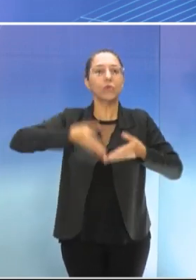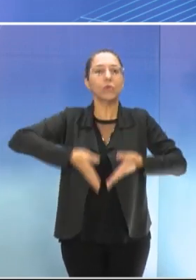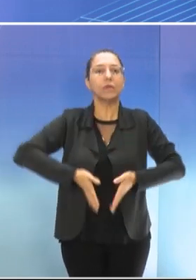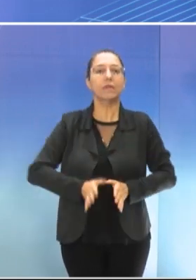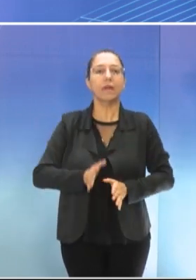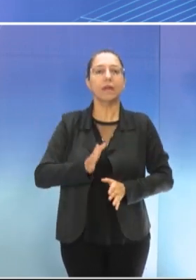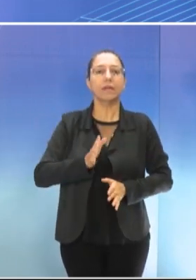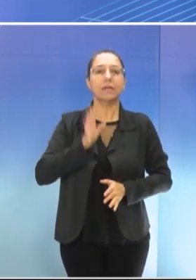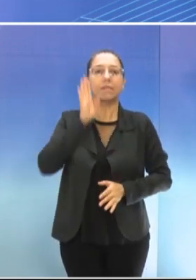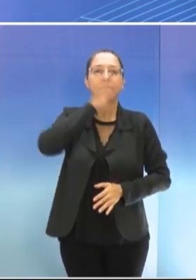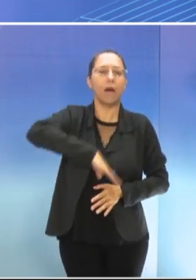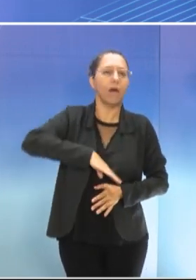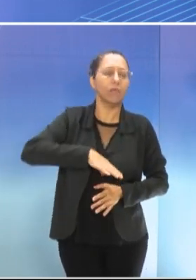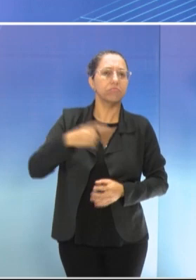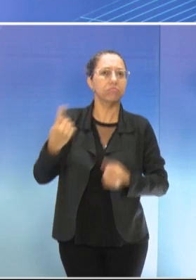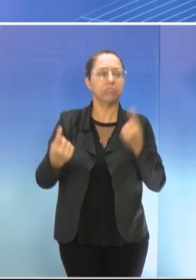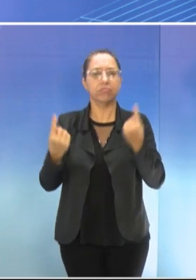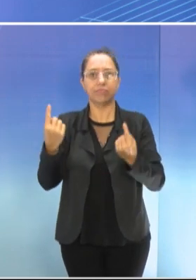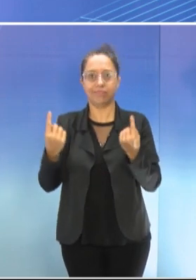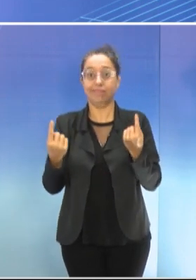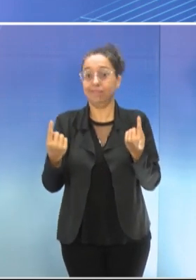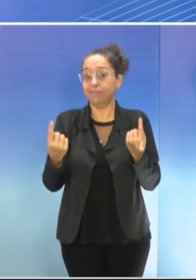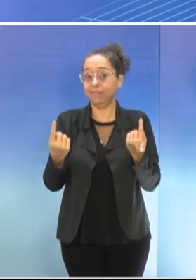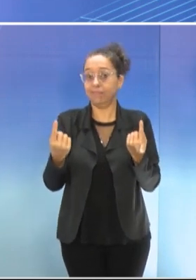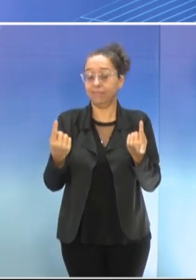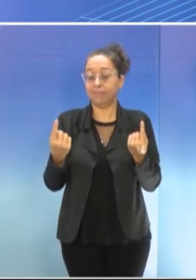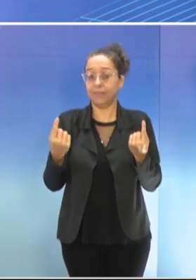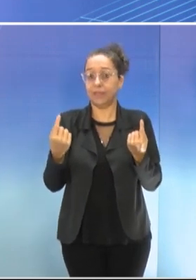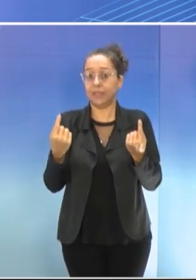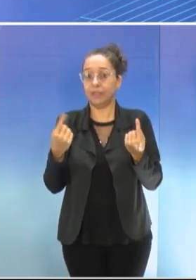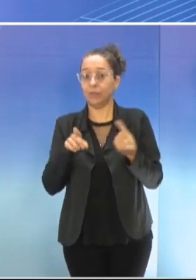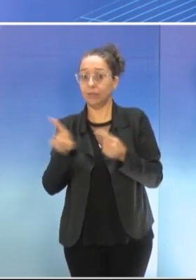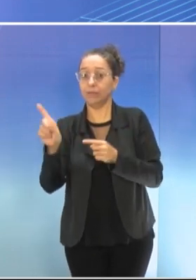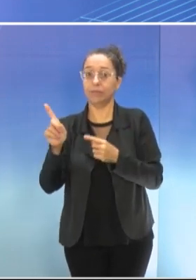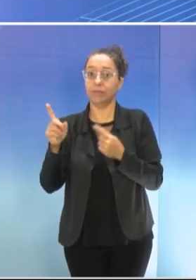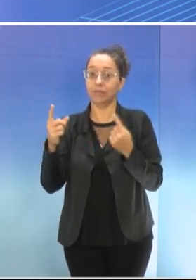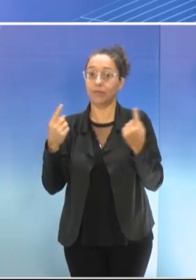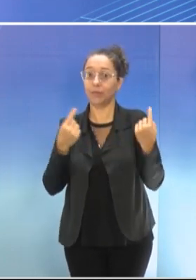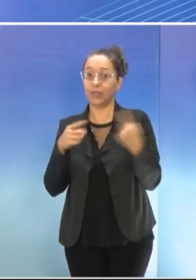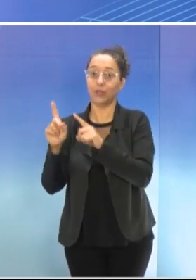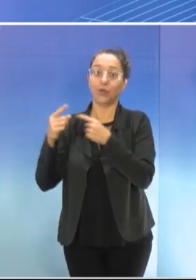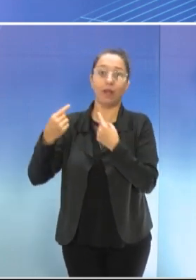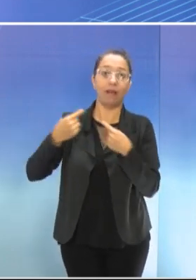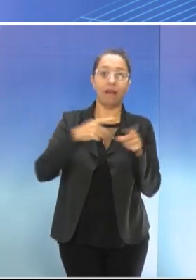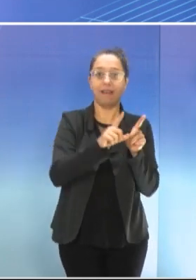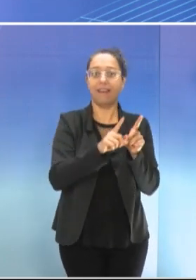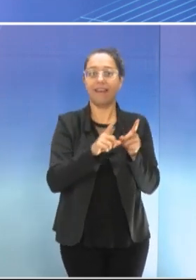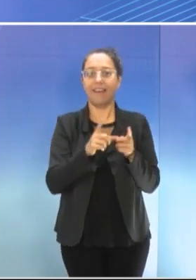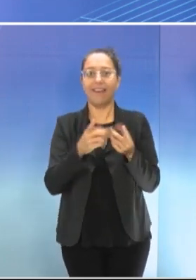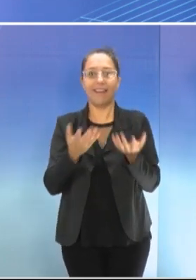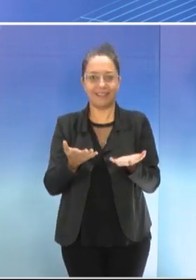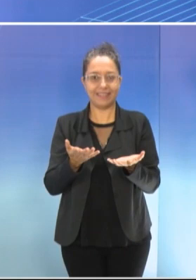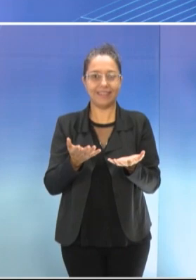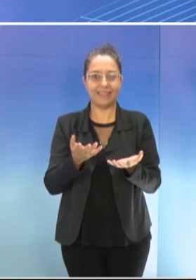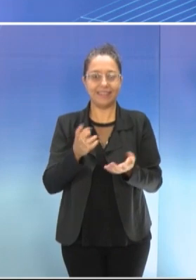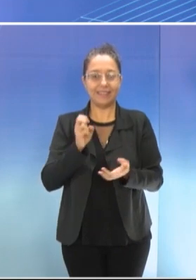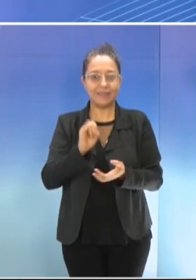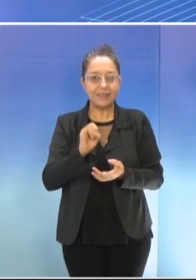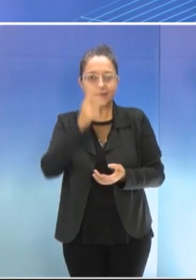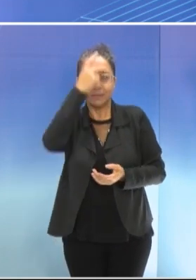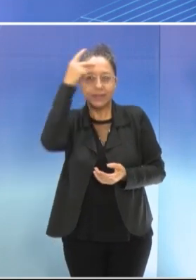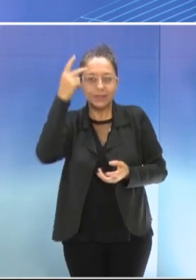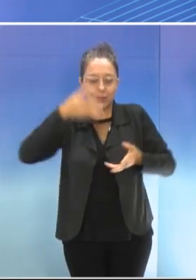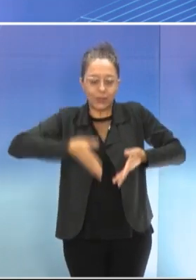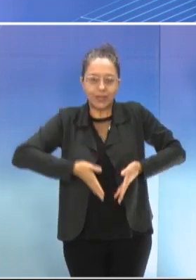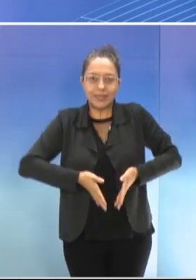esse período chamado Iluminismo, esses filósofos, eles vão questionar muito isso. Será que o homem nasce bom